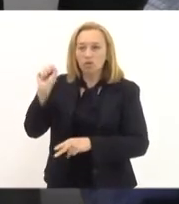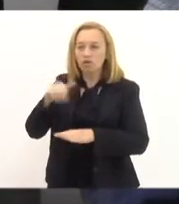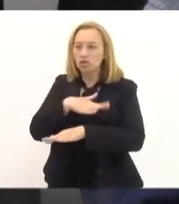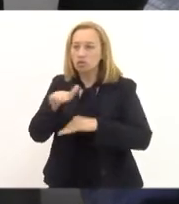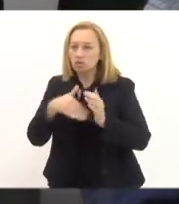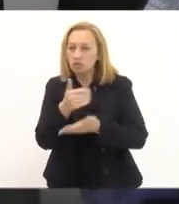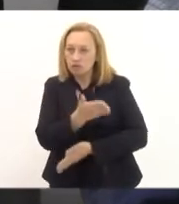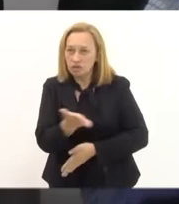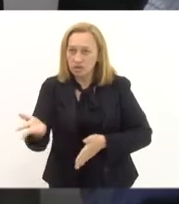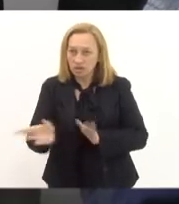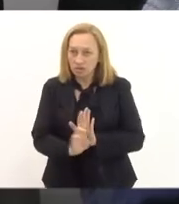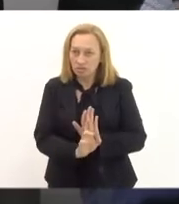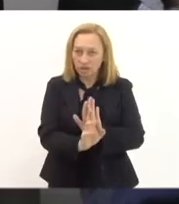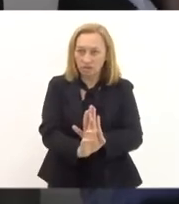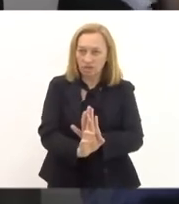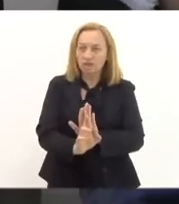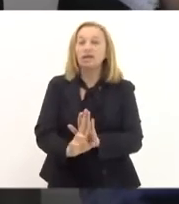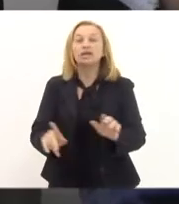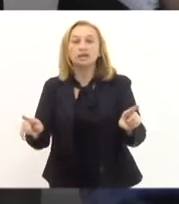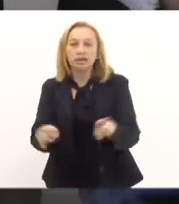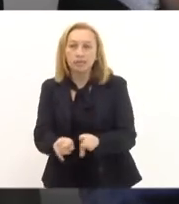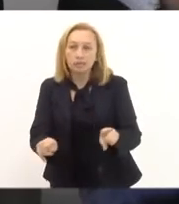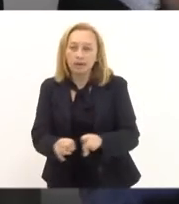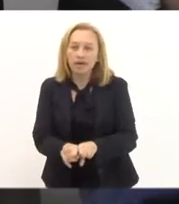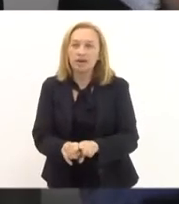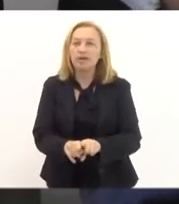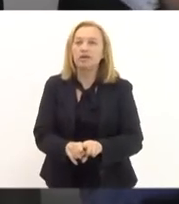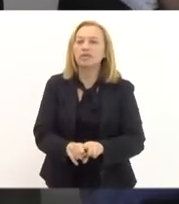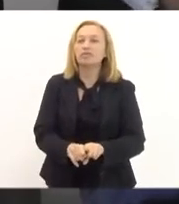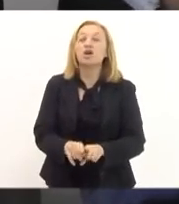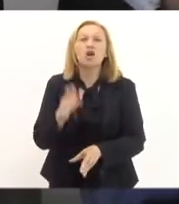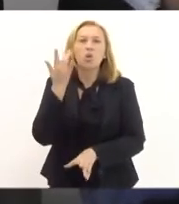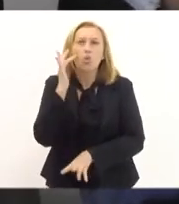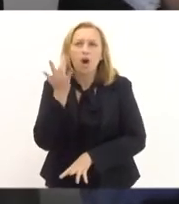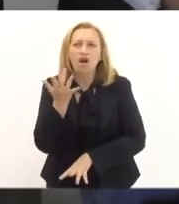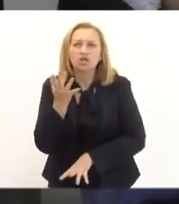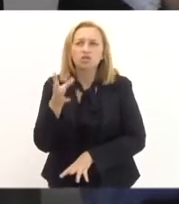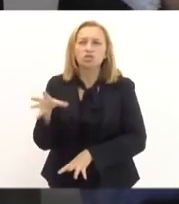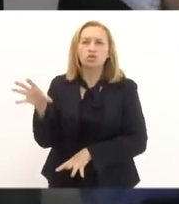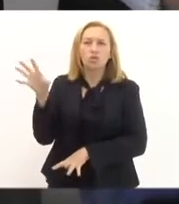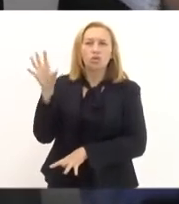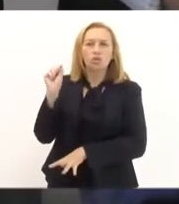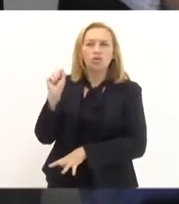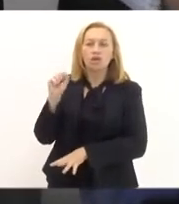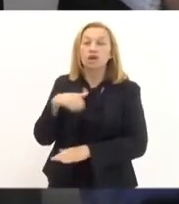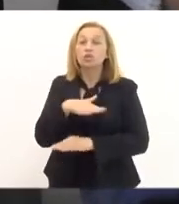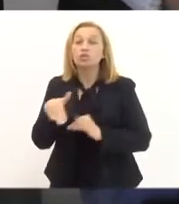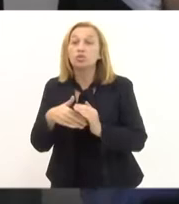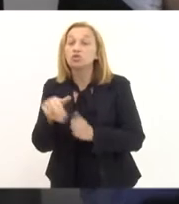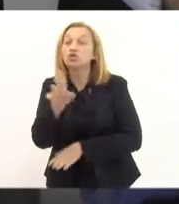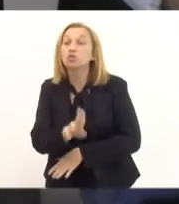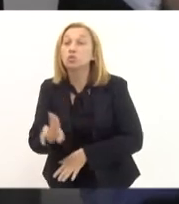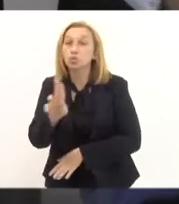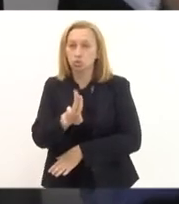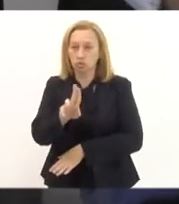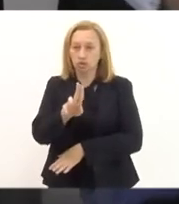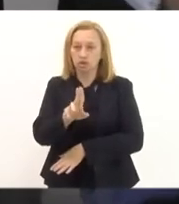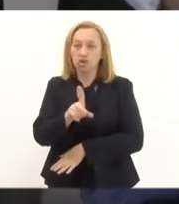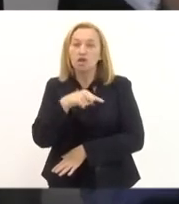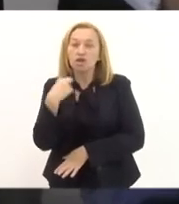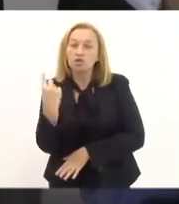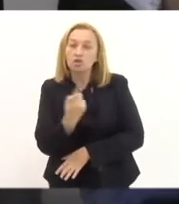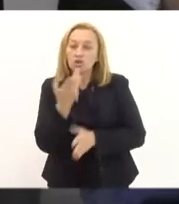representações e tão importante quanto Eu acho que eu vi usuário aquele para qual nós